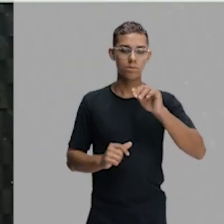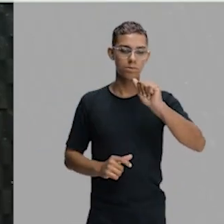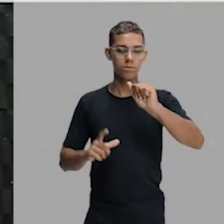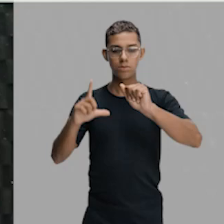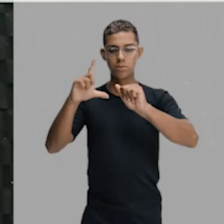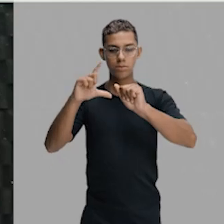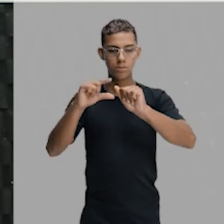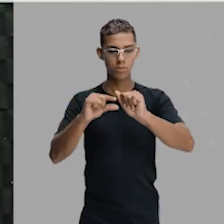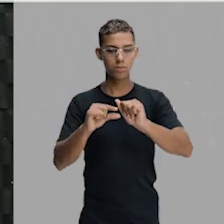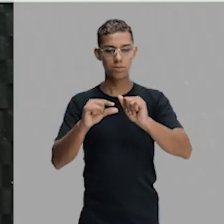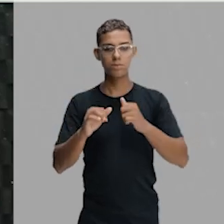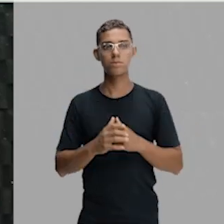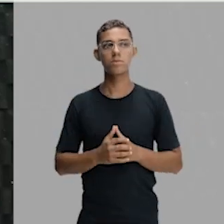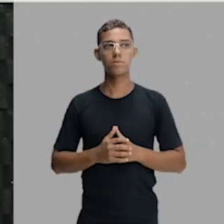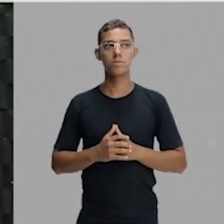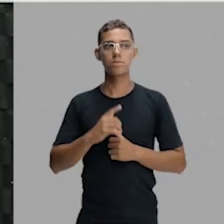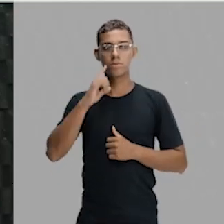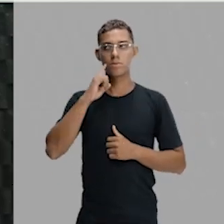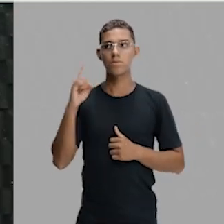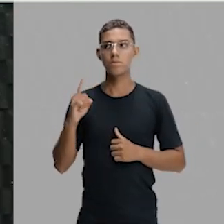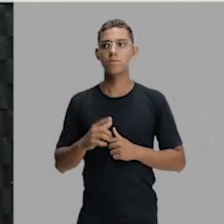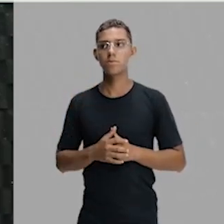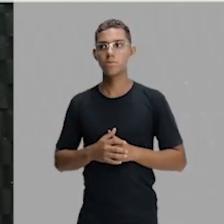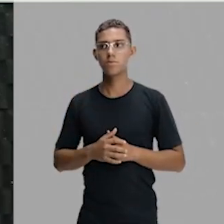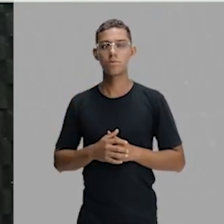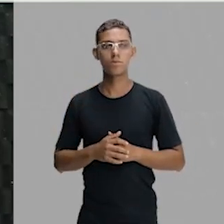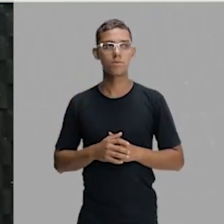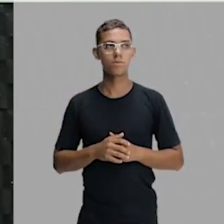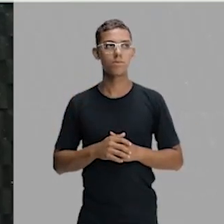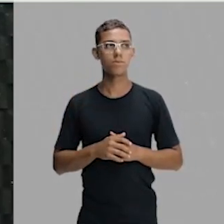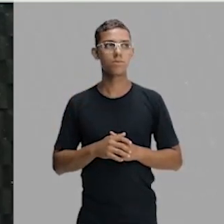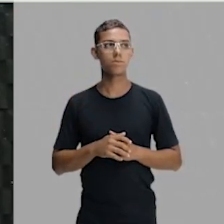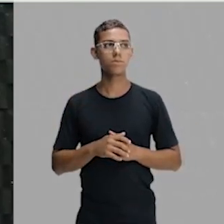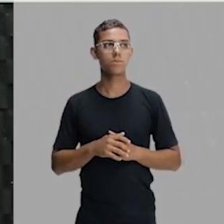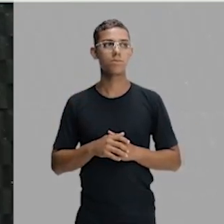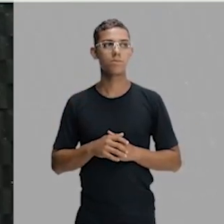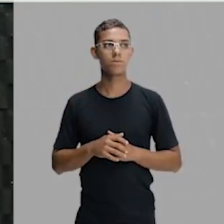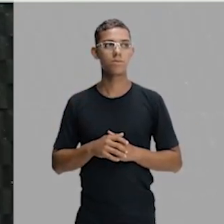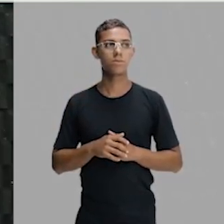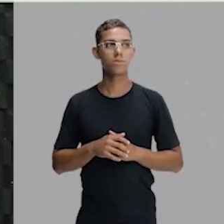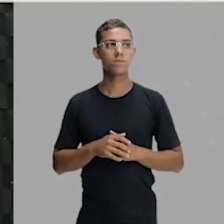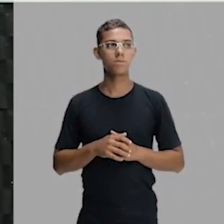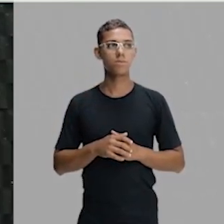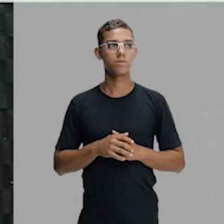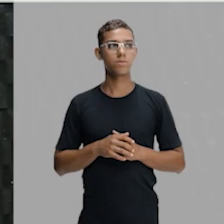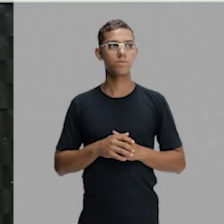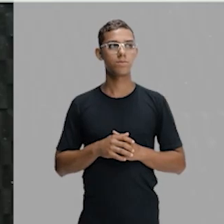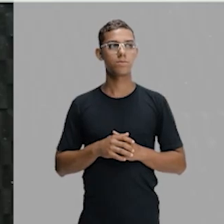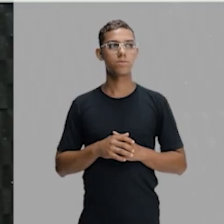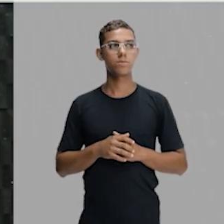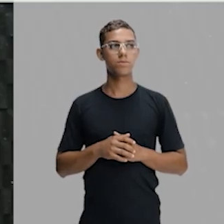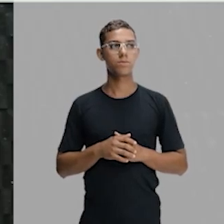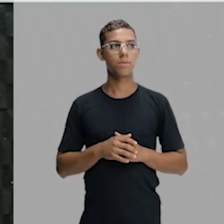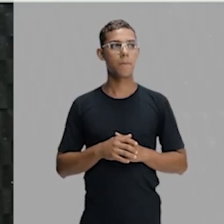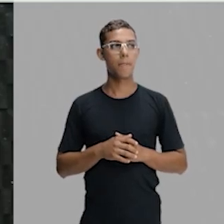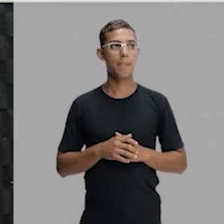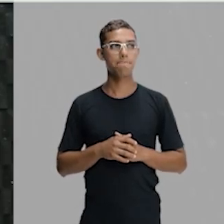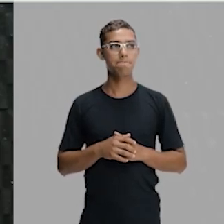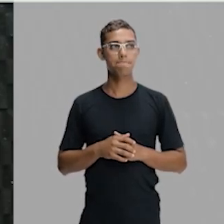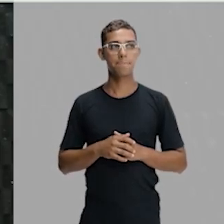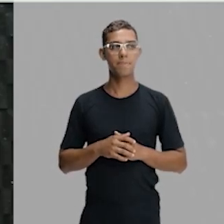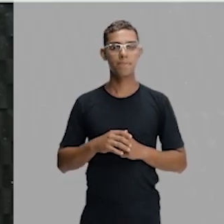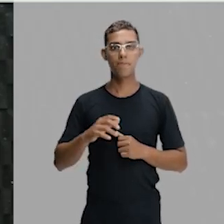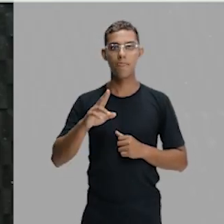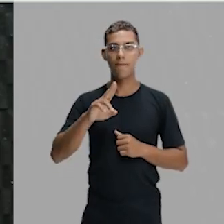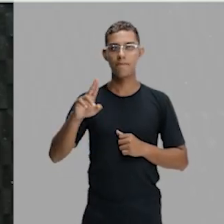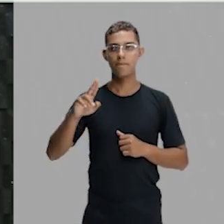ser planta baixa. Então, vamos lá. Alelo recessivo vai gerar